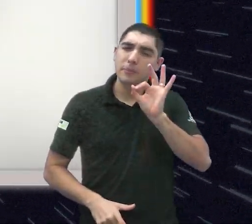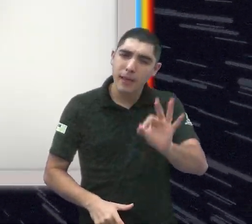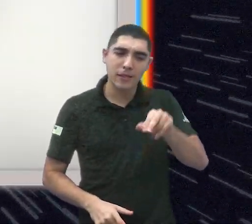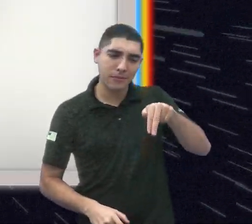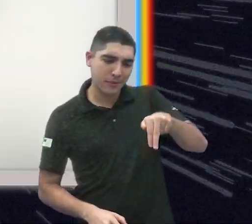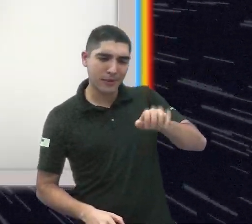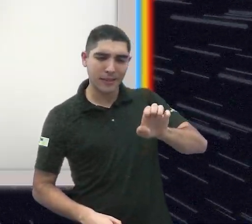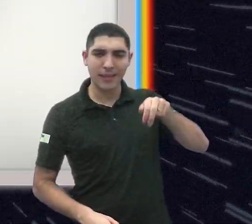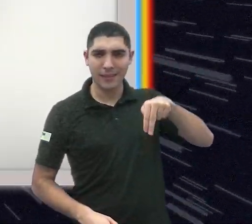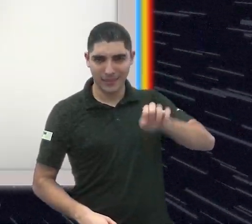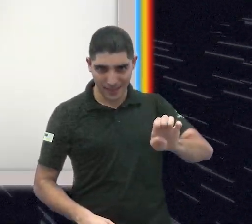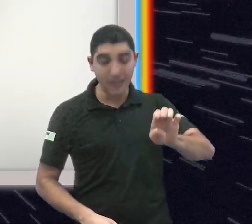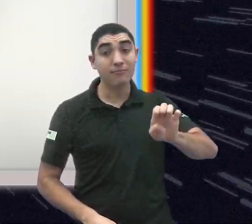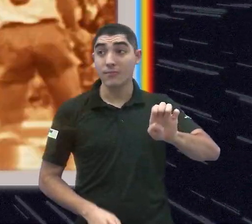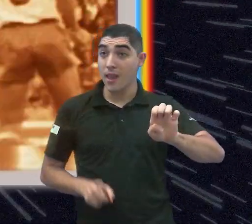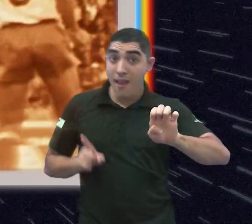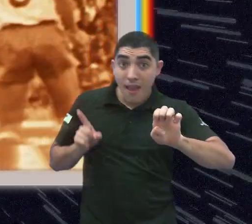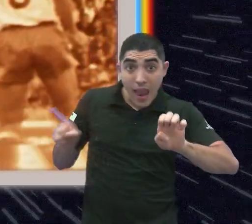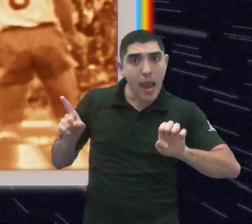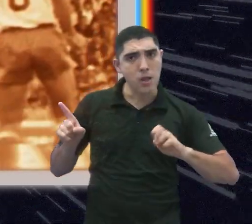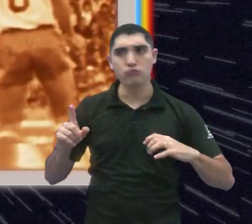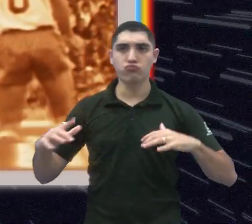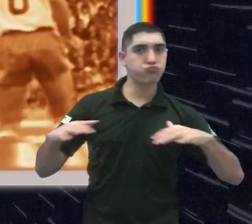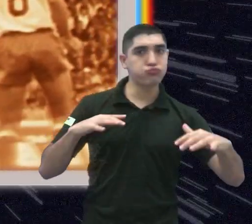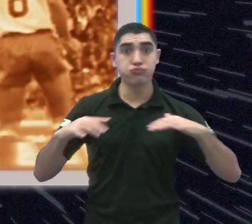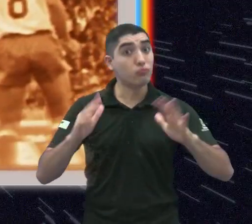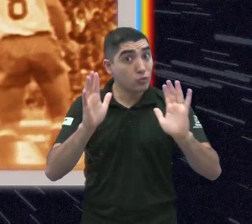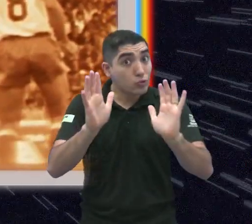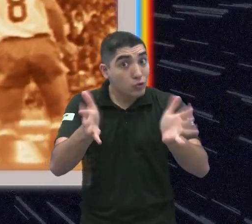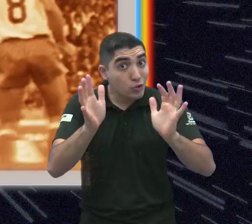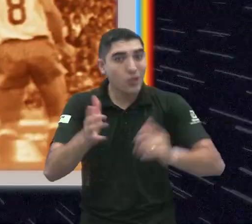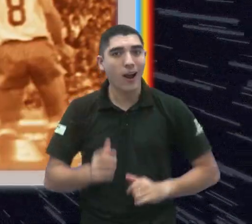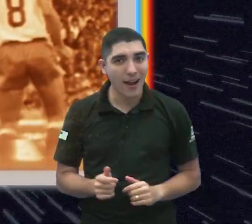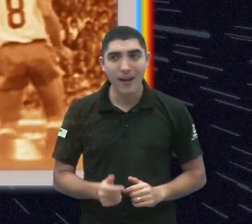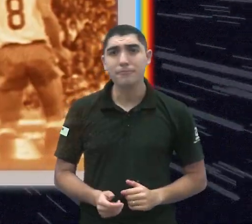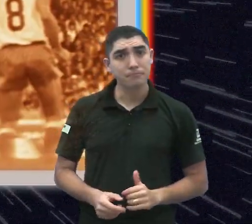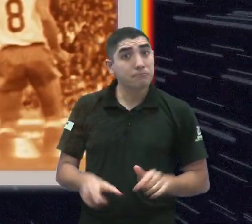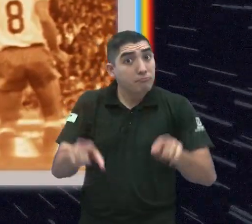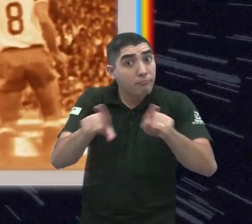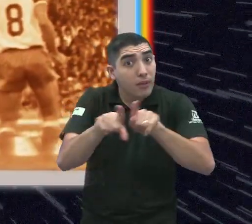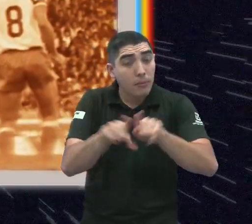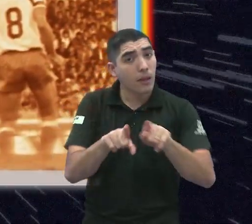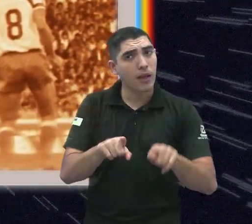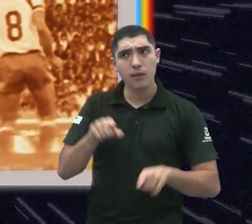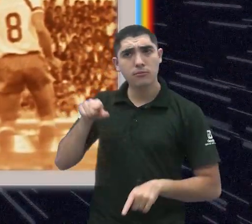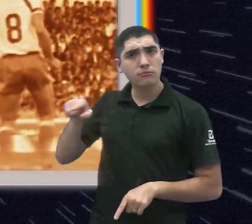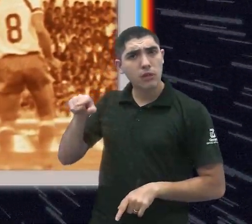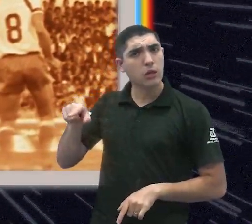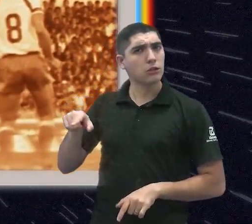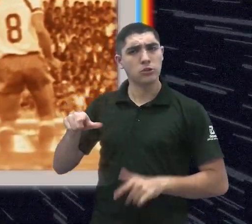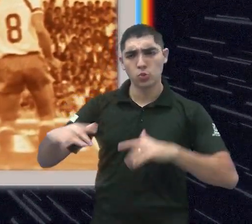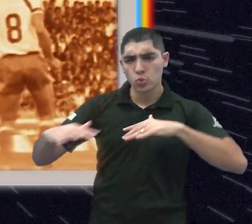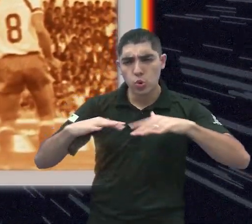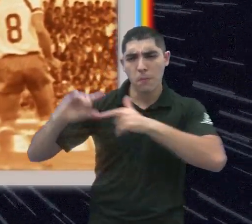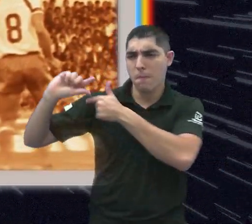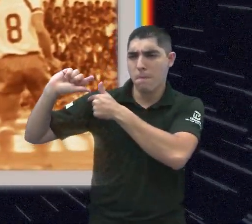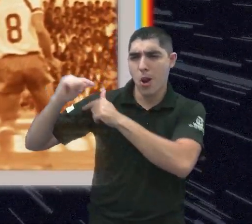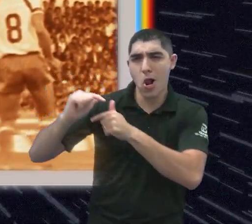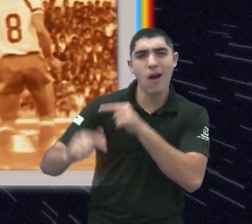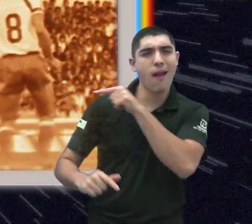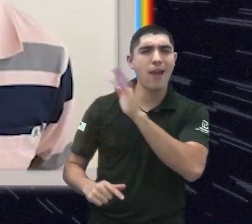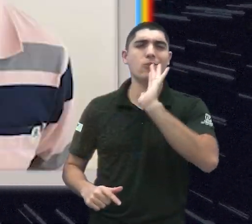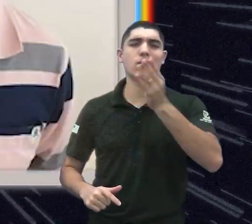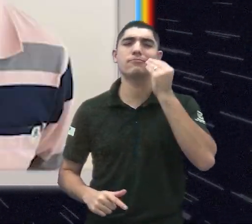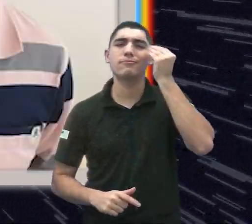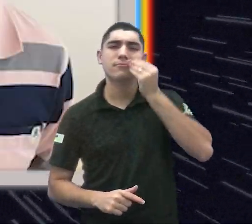Guanchuma, ou simplesmente Nenê, era um dos jogadores que estava nessa partida. Aliás, esse foi só mais um